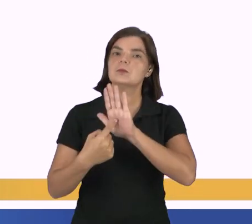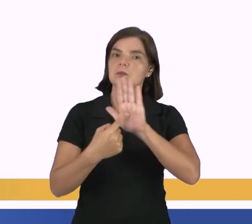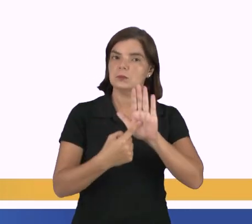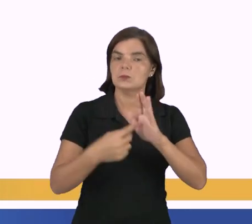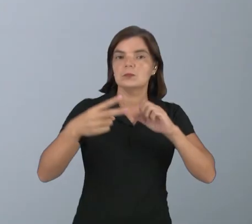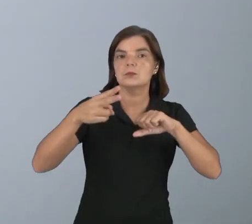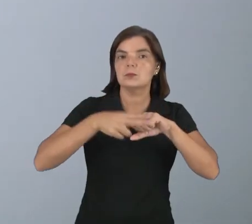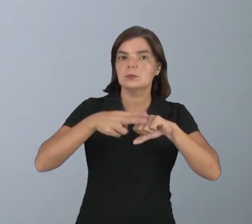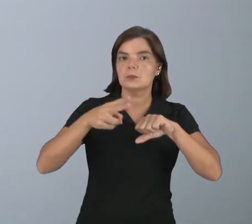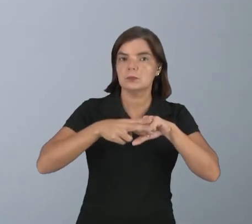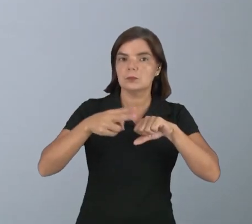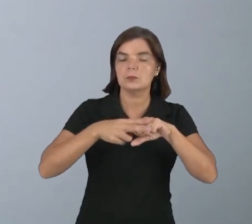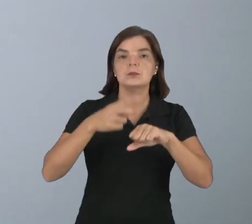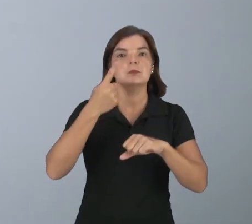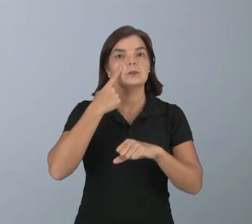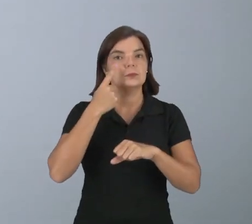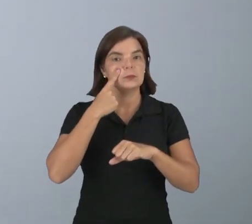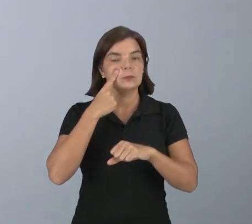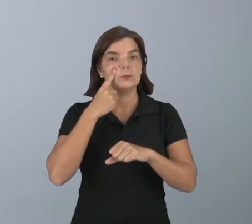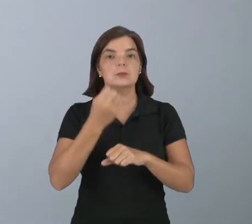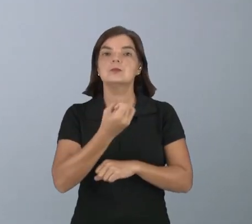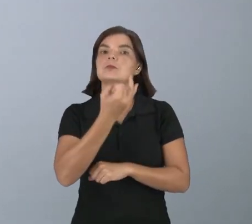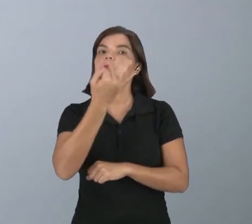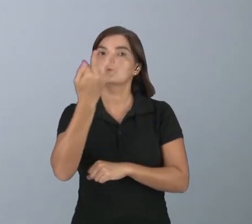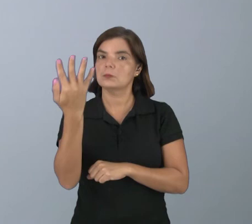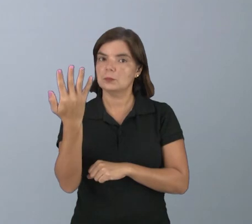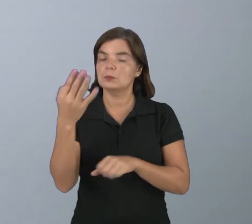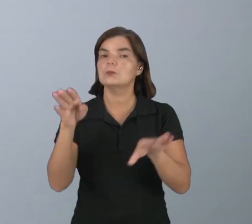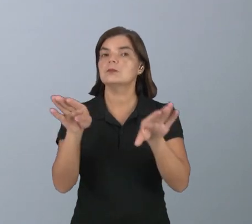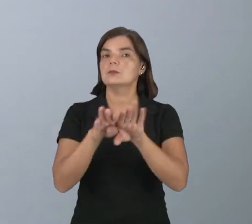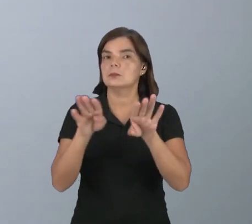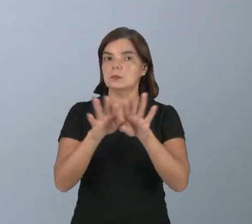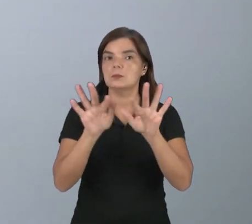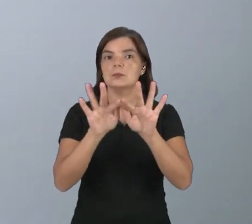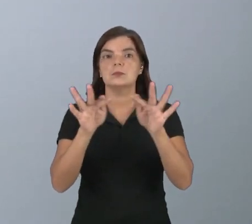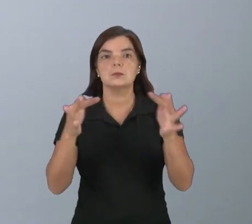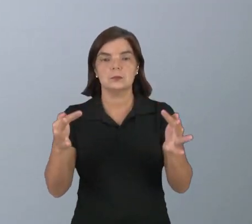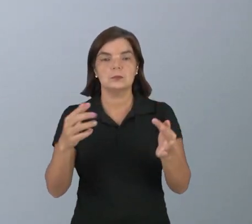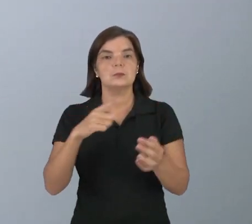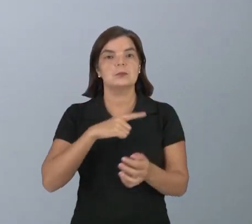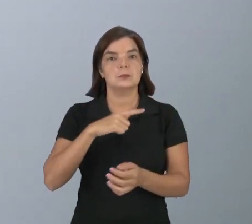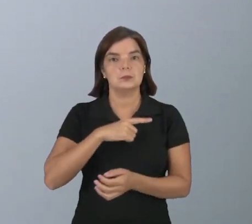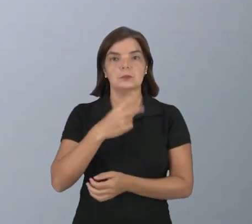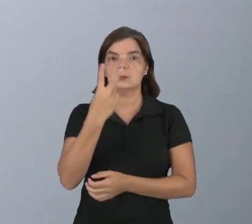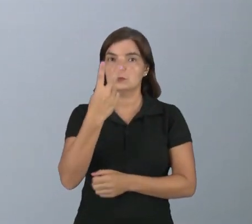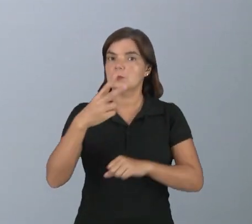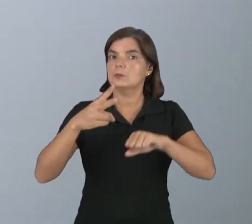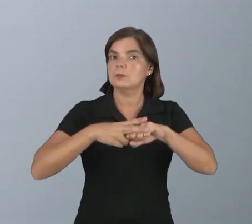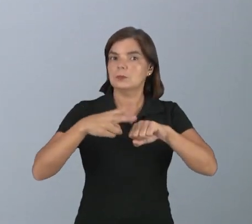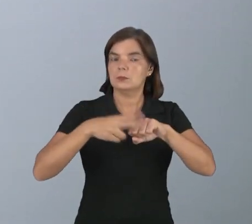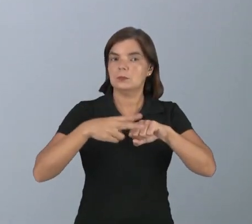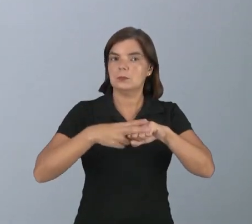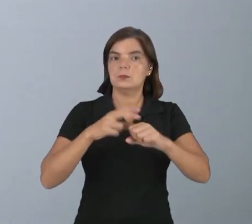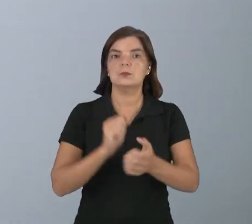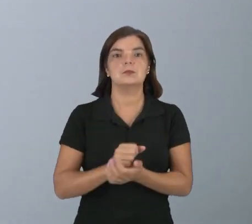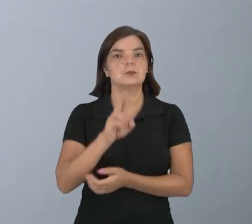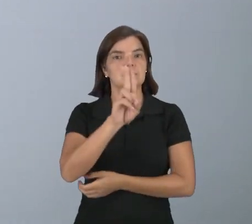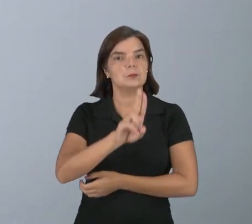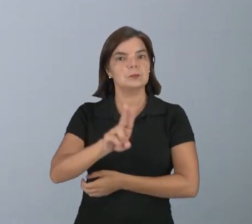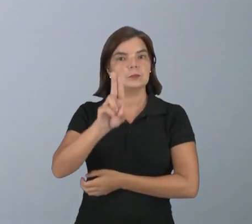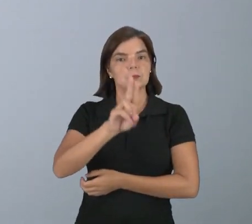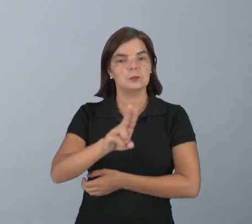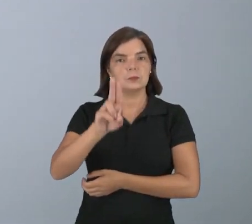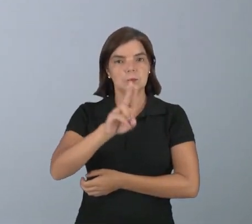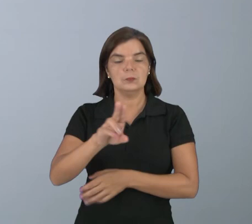identifico os verbos, eu identifico a quantidade de orações. Nós temos 2 verbos, o verbo usa e